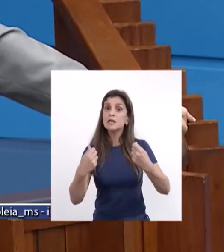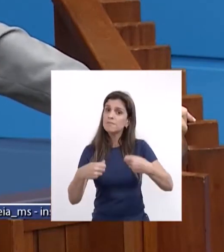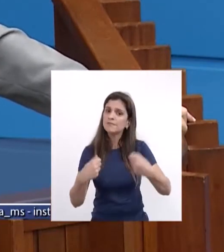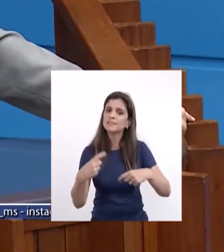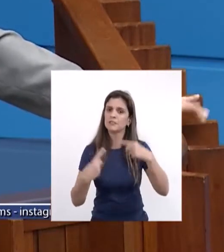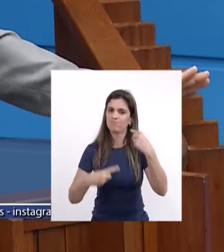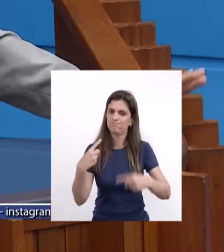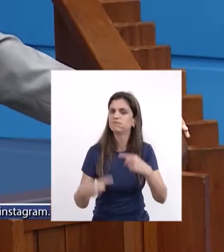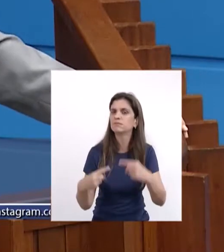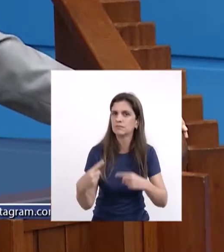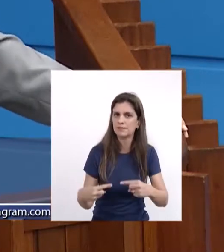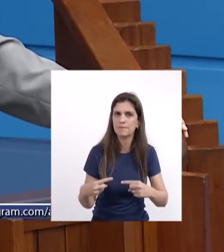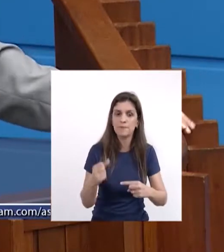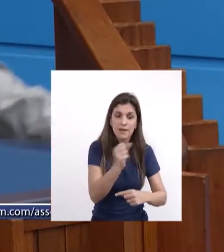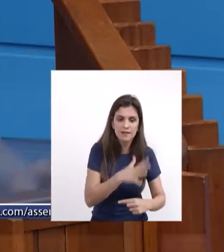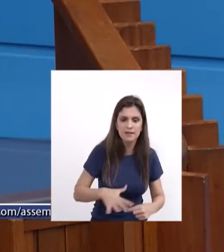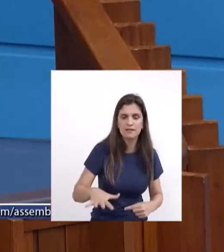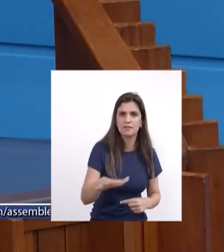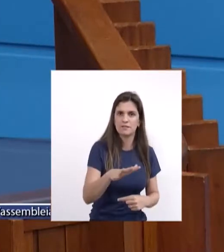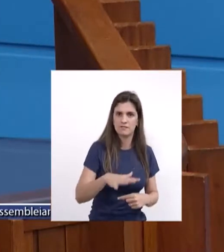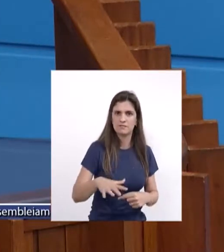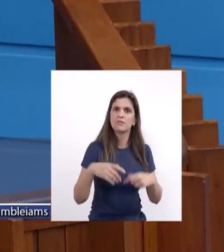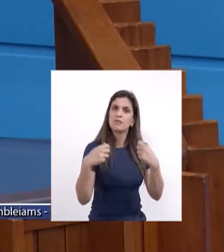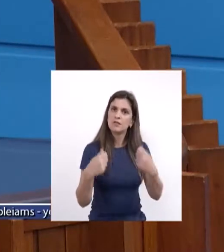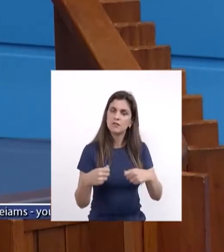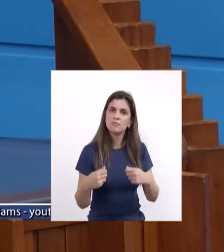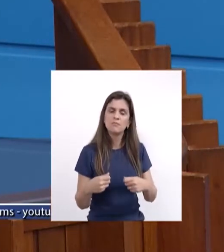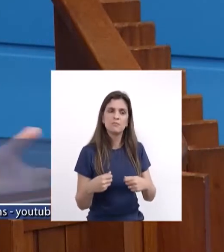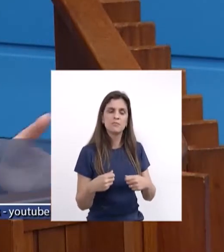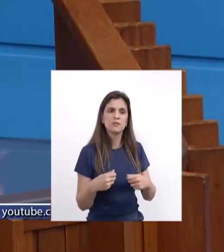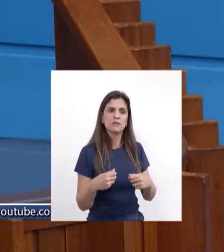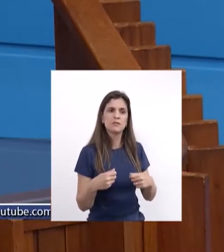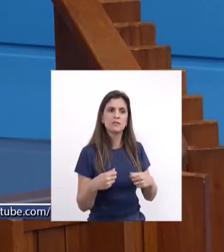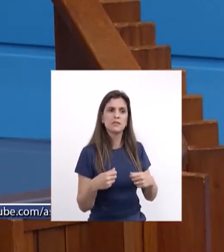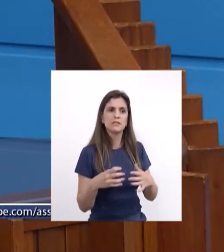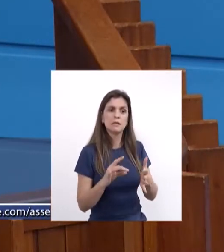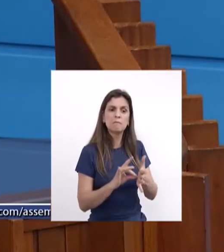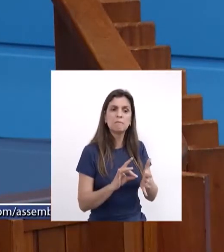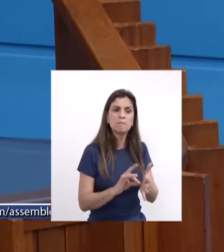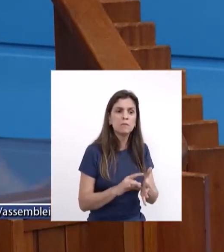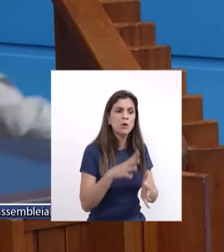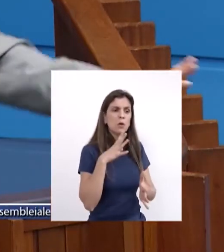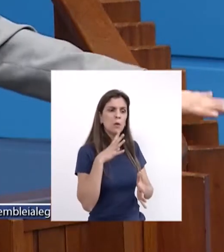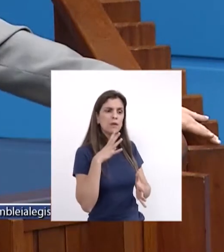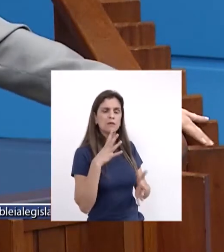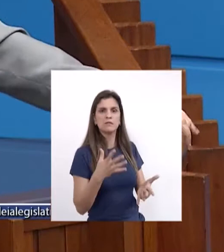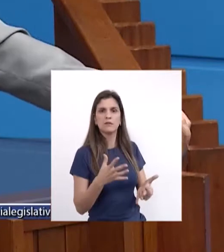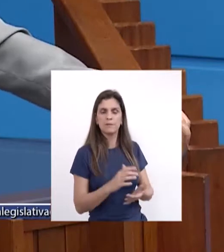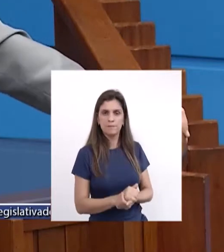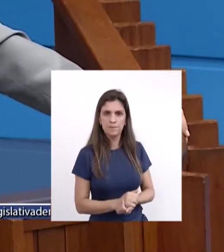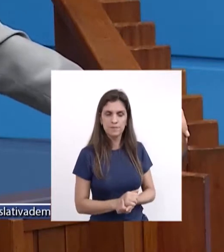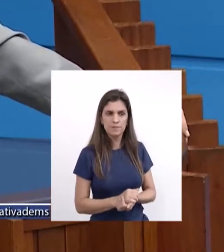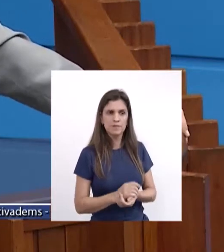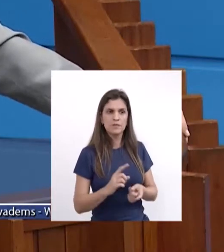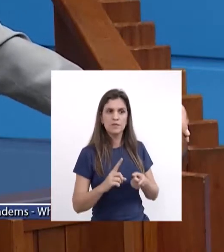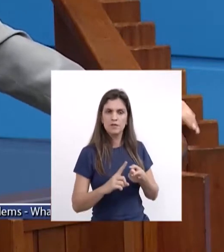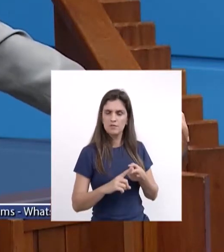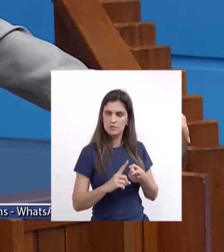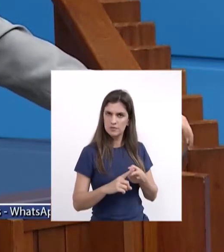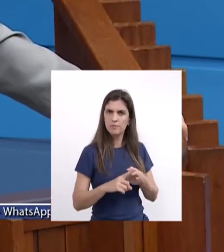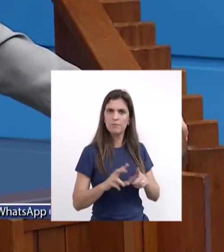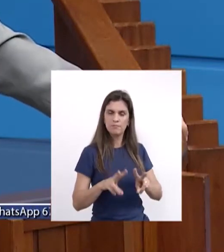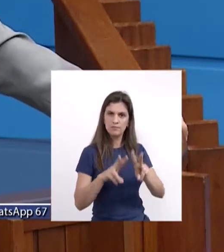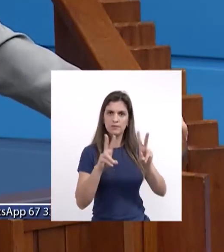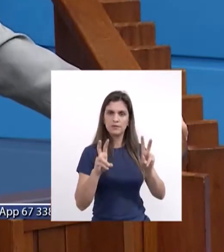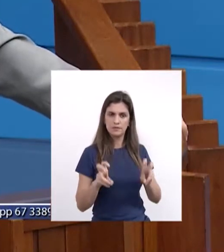a sociedade precisa de tomar conhecimento. A primeira das decisões que eu trago